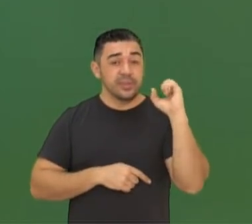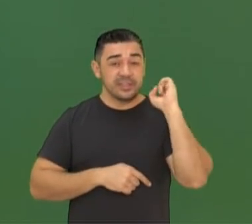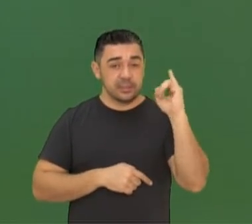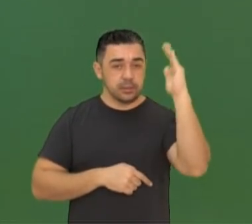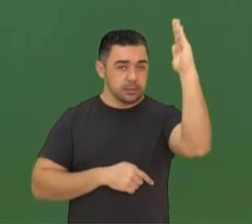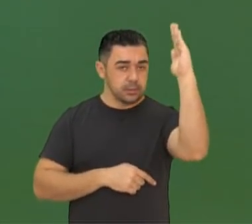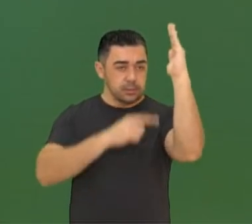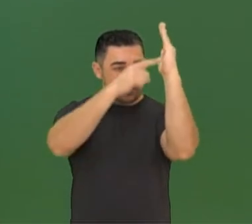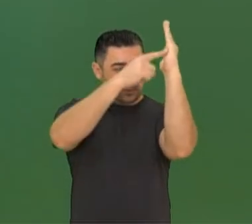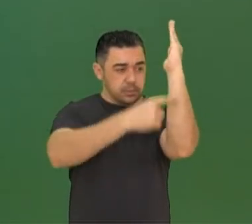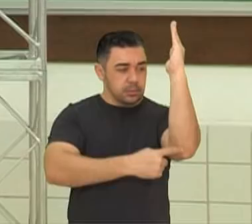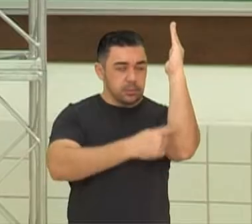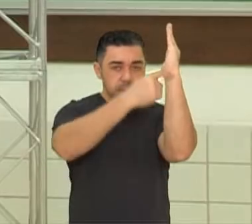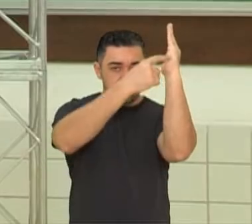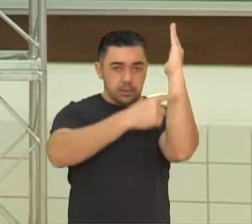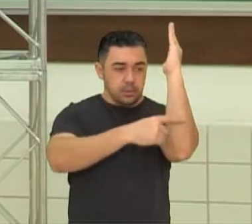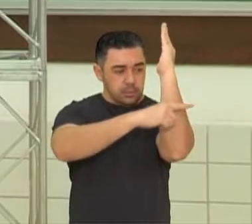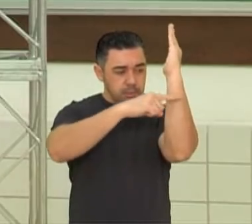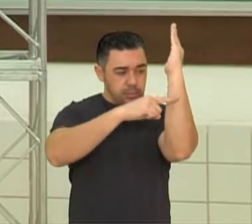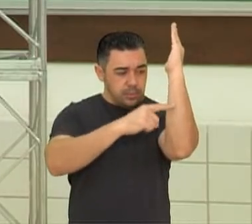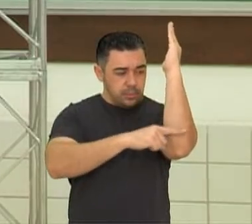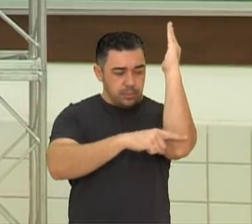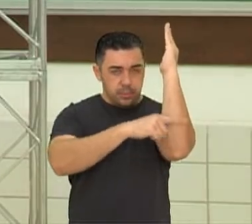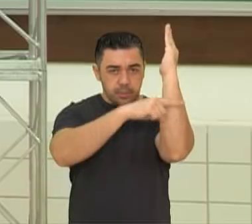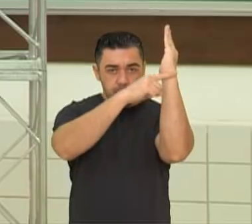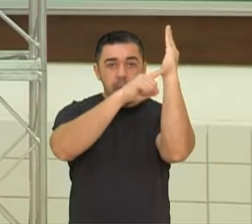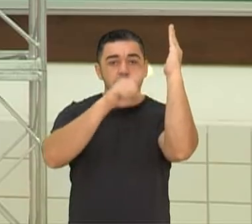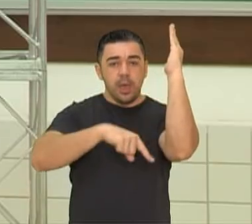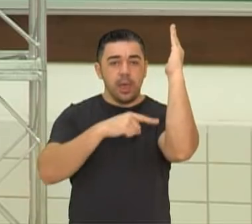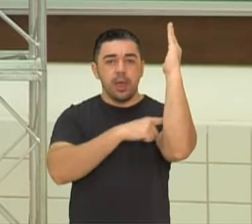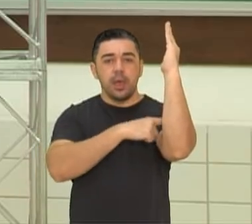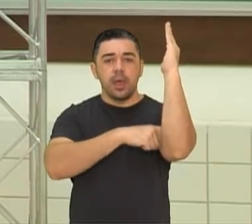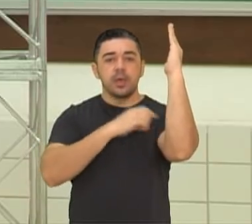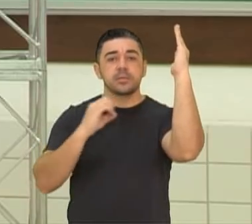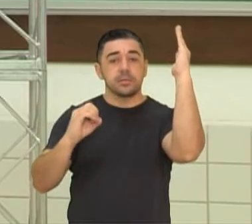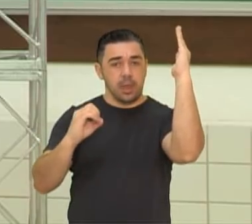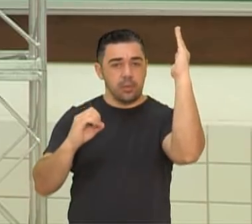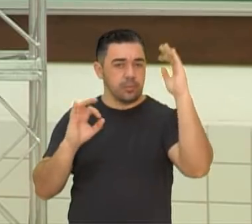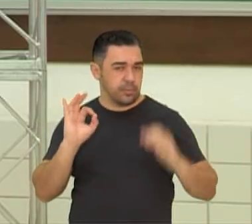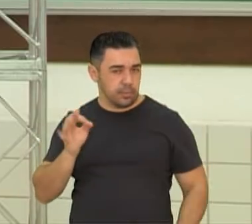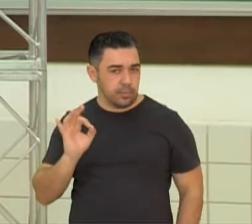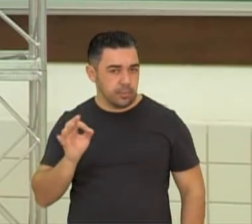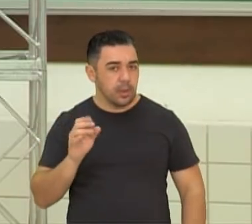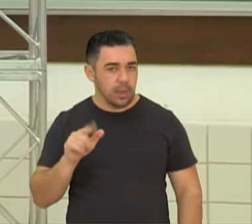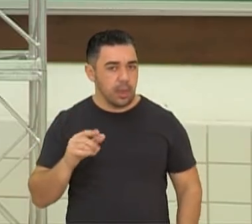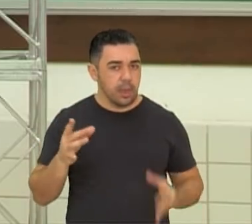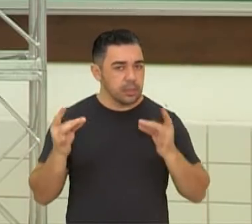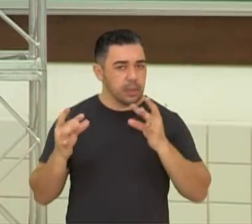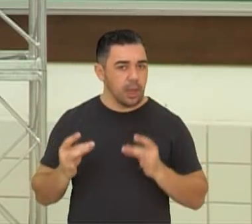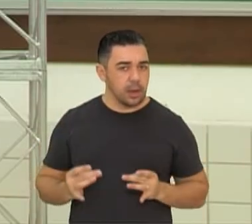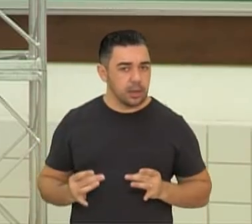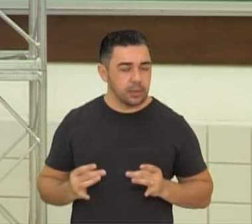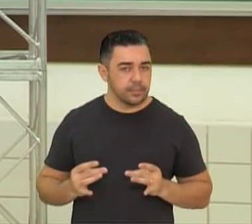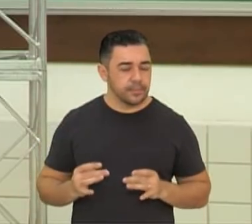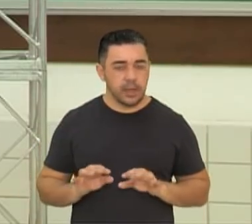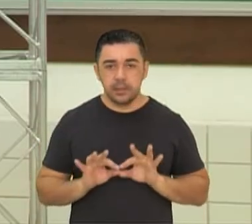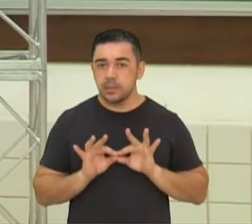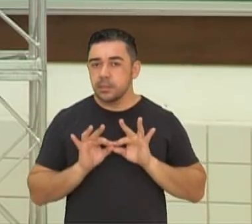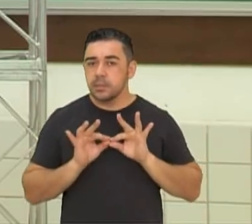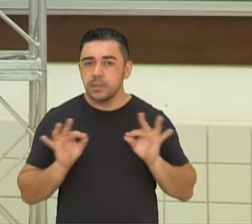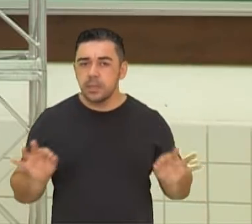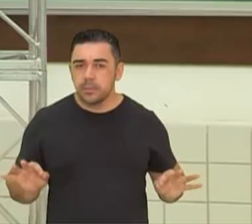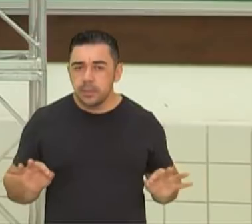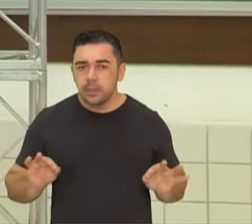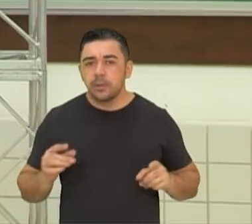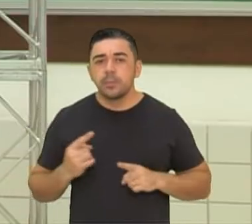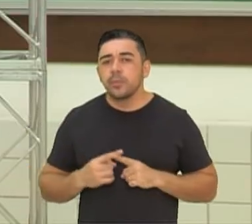0. Certo? Bastante informação, né? O plano cartesiano tem esses detalhes. É bem simples, porque o que a